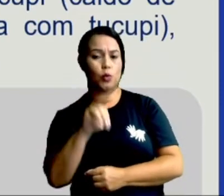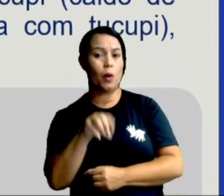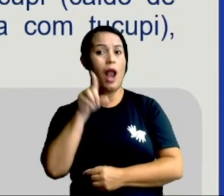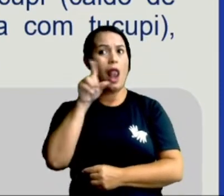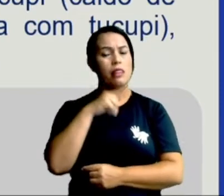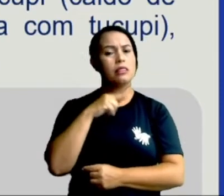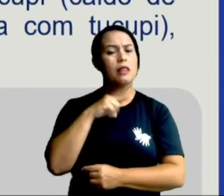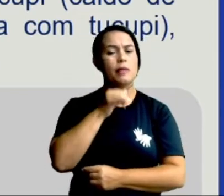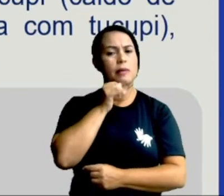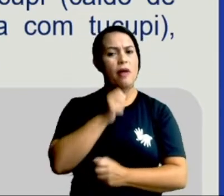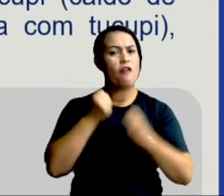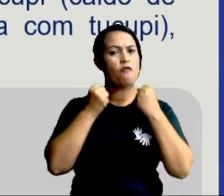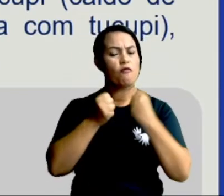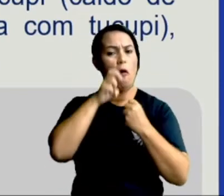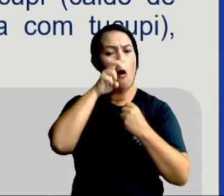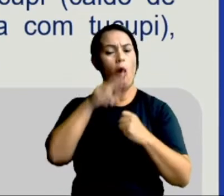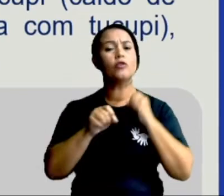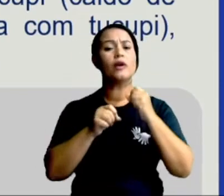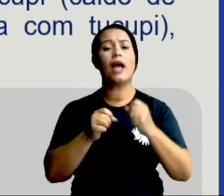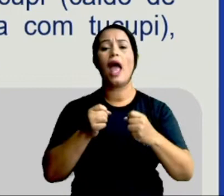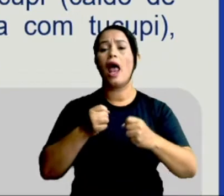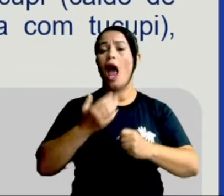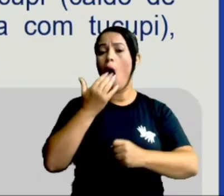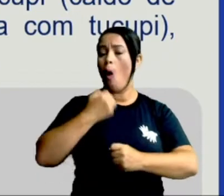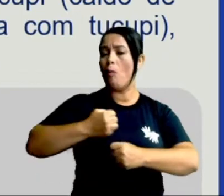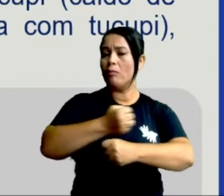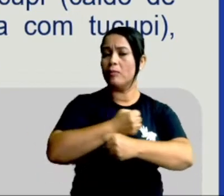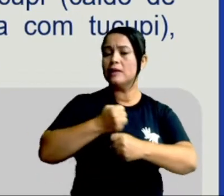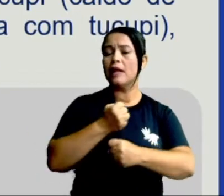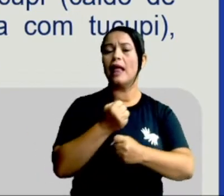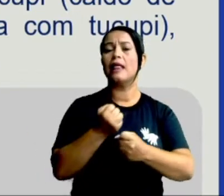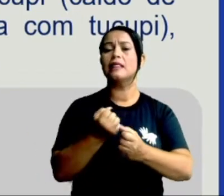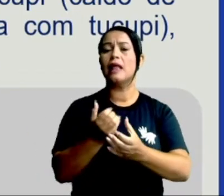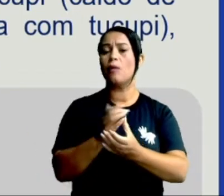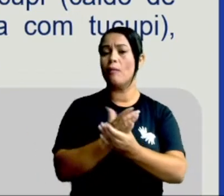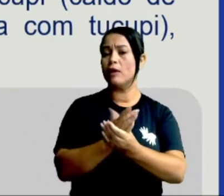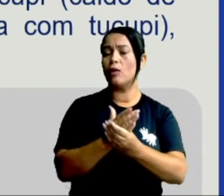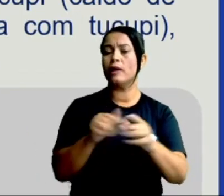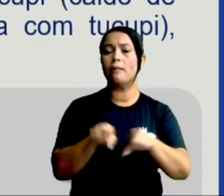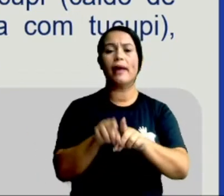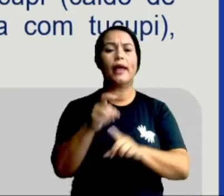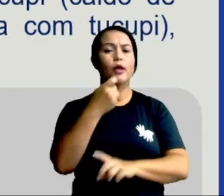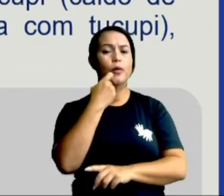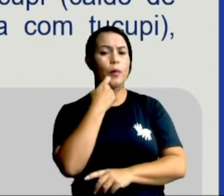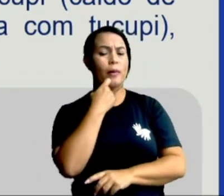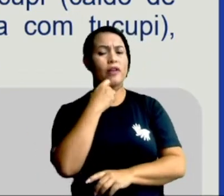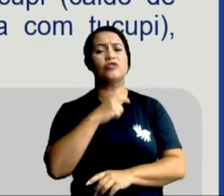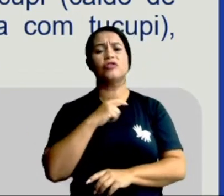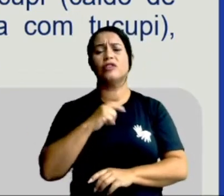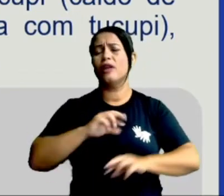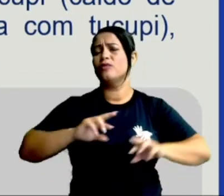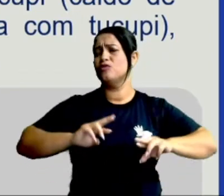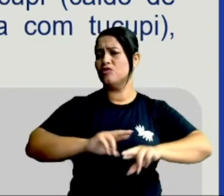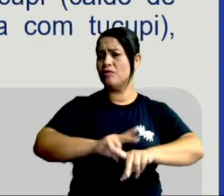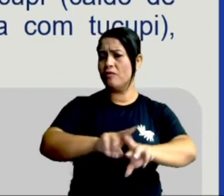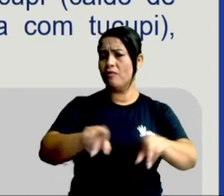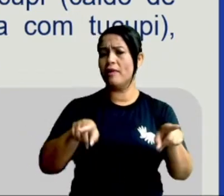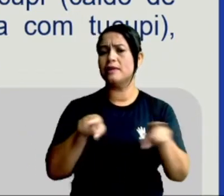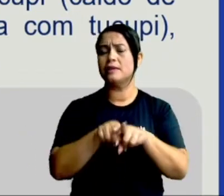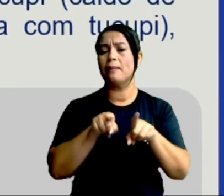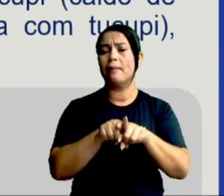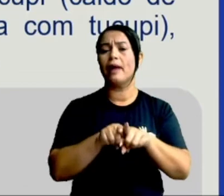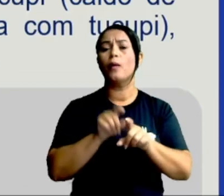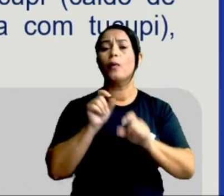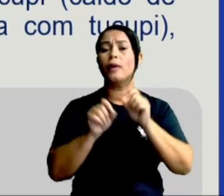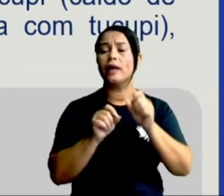culinária, baseando na mandioca, né, se baseia na mandioca e no peixe. Outros elementos também típicos do povo